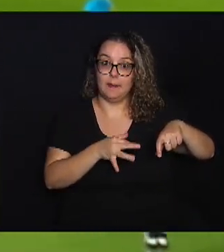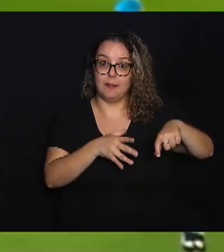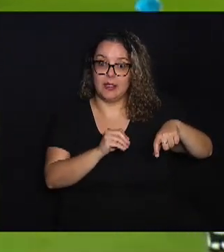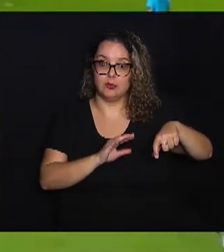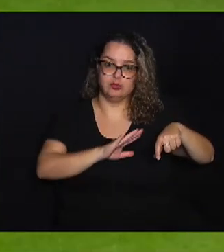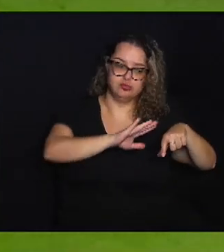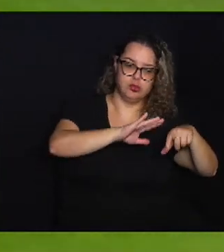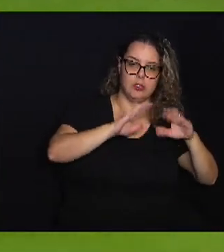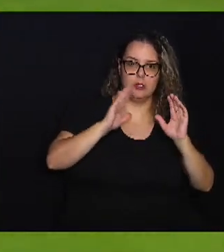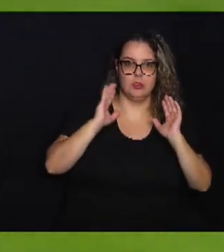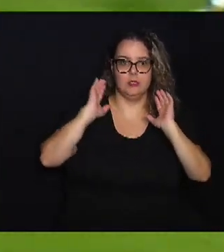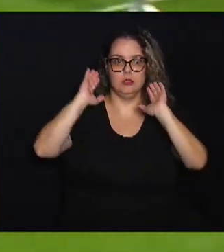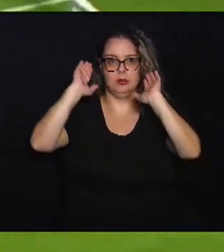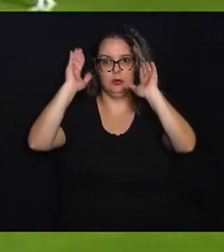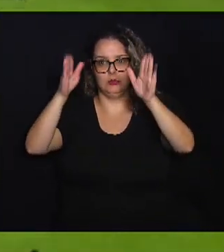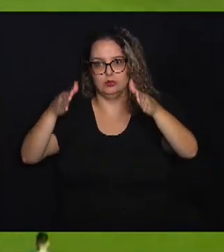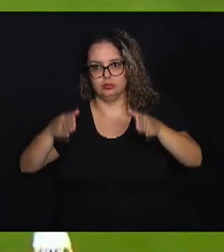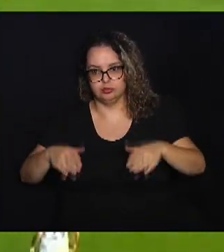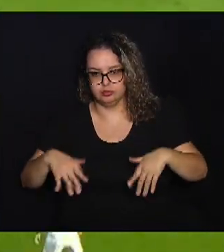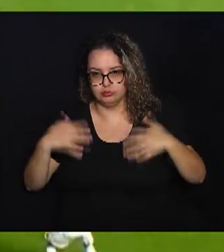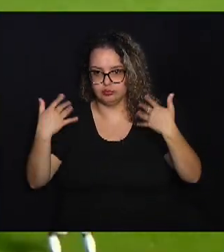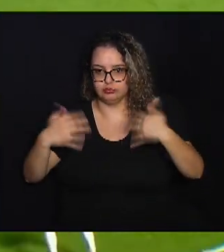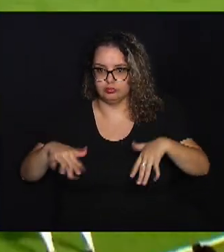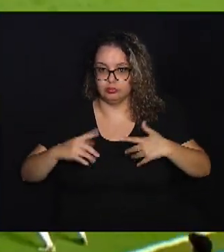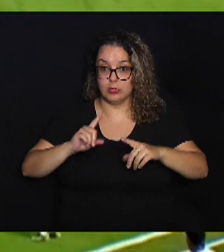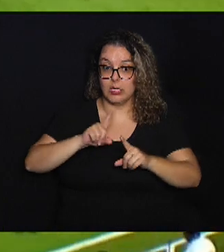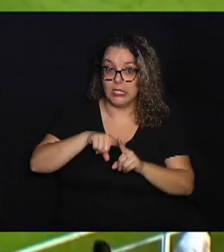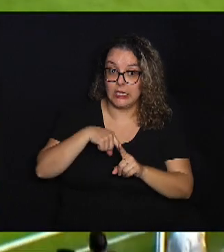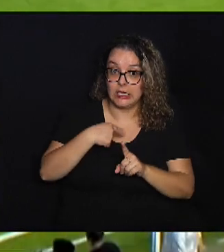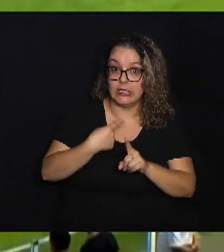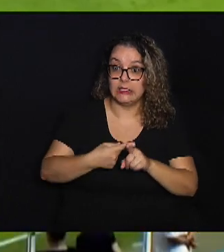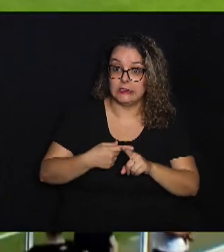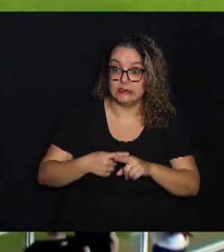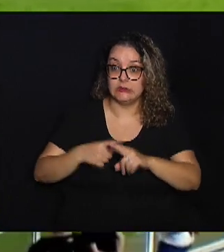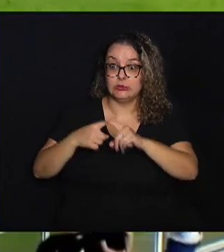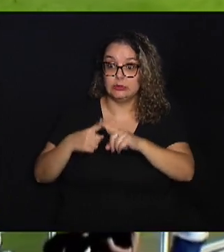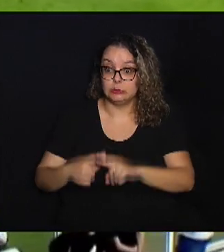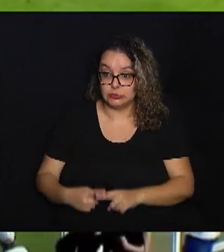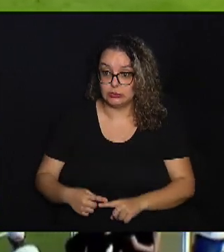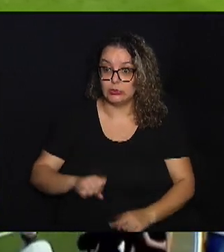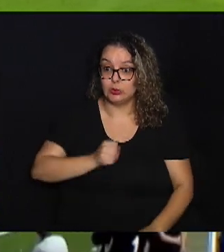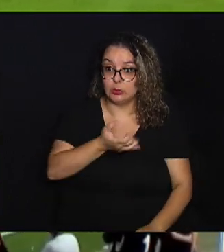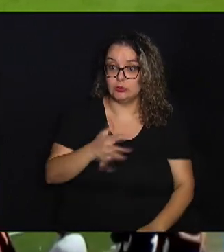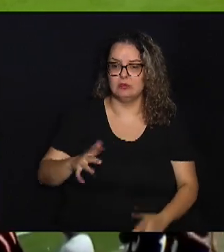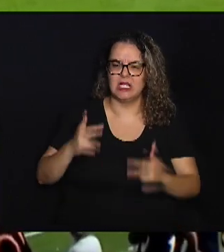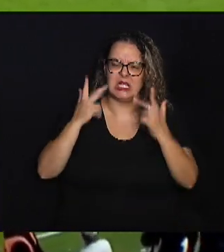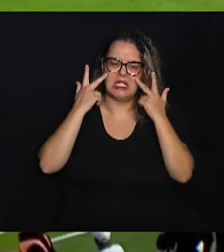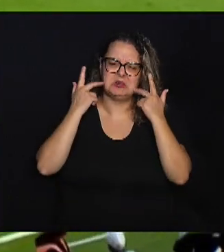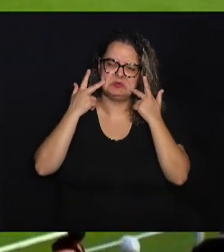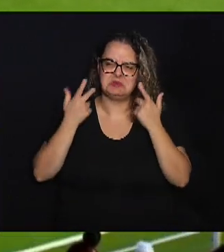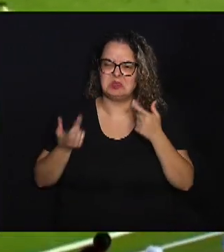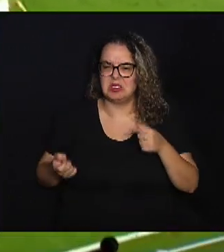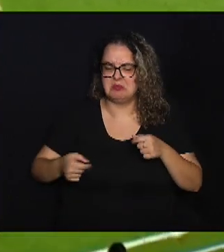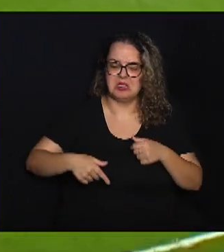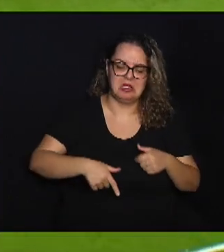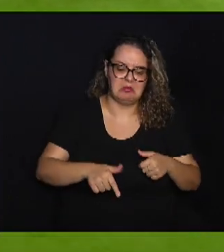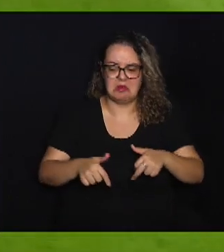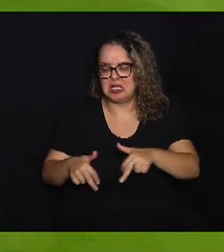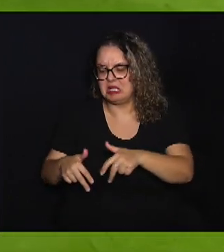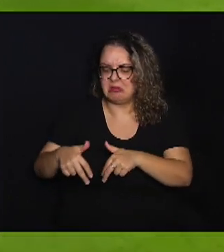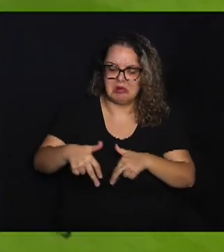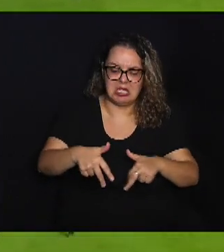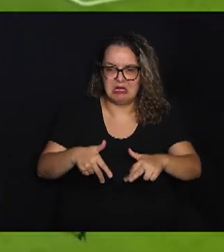para escanteio. E não é que nos acréscimos da partida, o Santos tranquilo, tocando a bola na